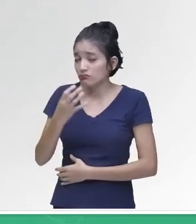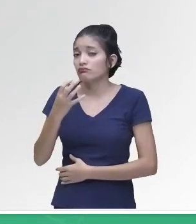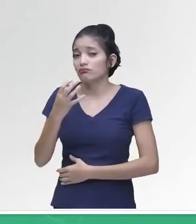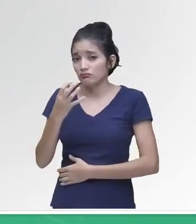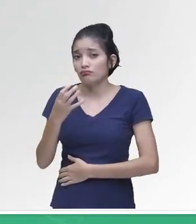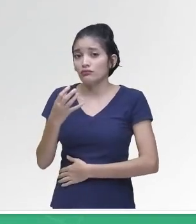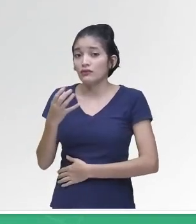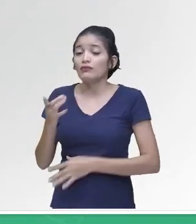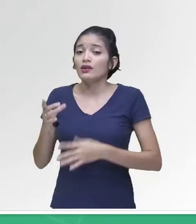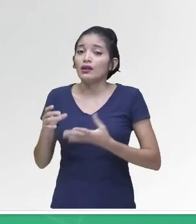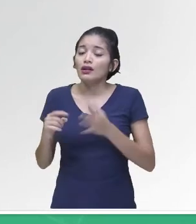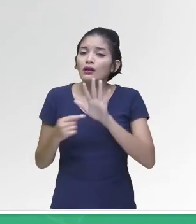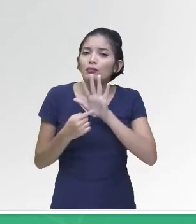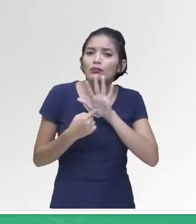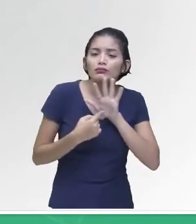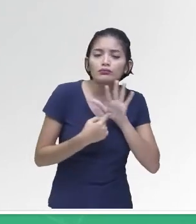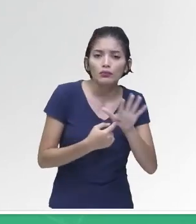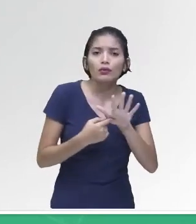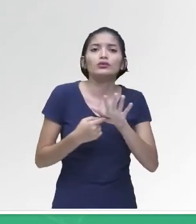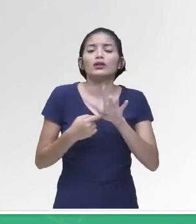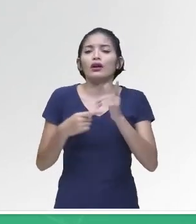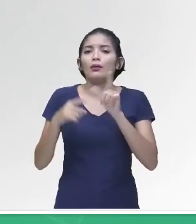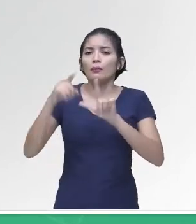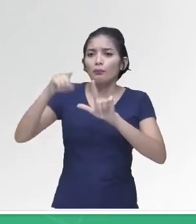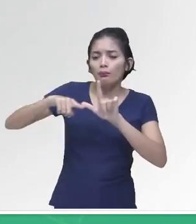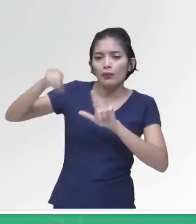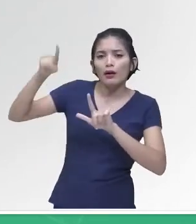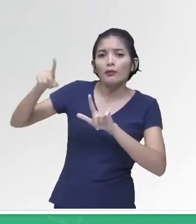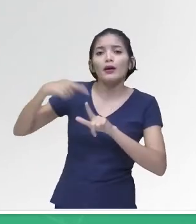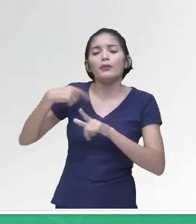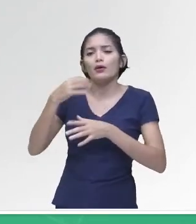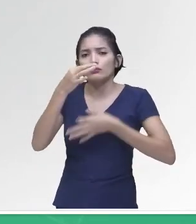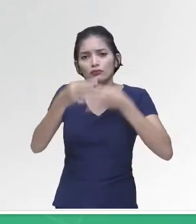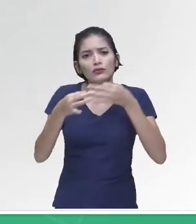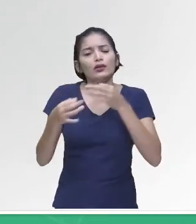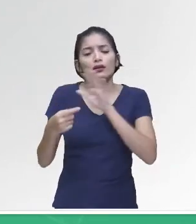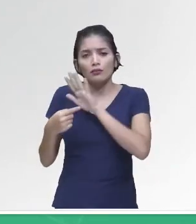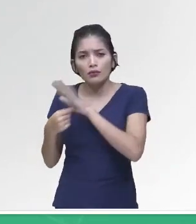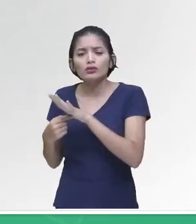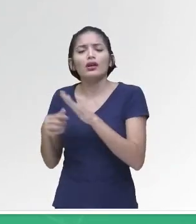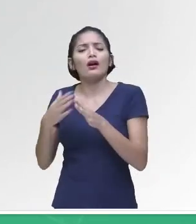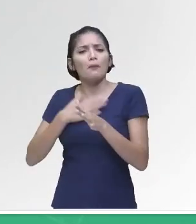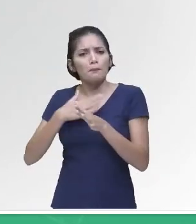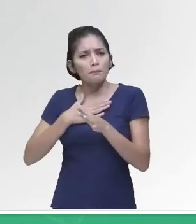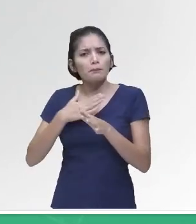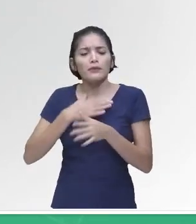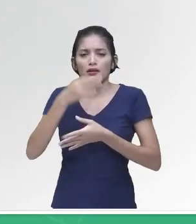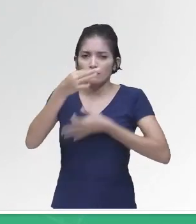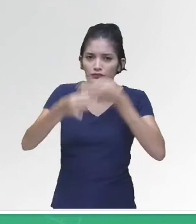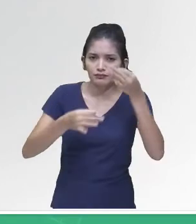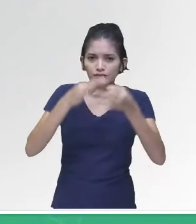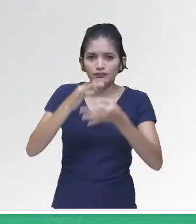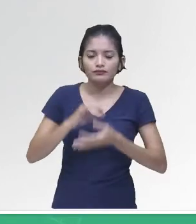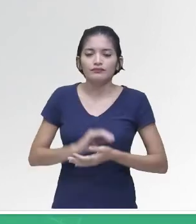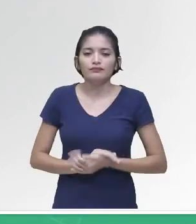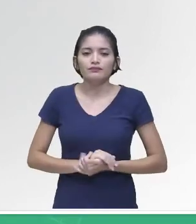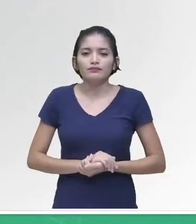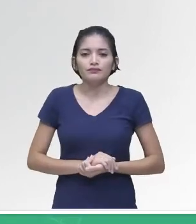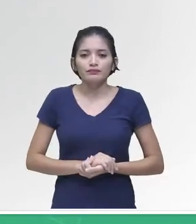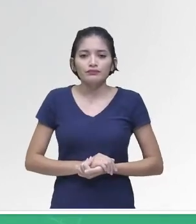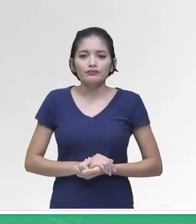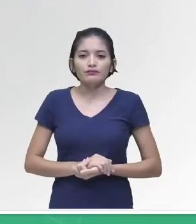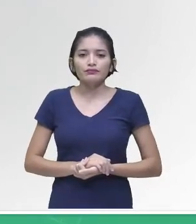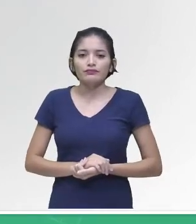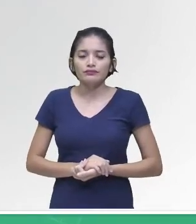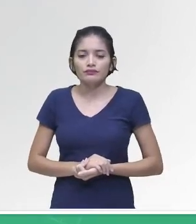permite demonstrar com esse dado aqui o meu argumento e sustentar a minha opinião, tá bom? Seguindo com a leitura, né? É